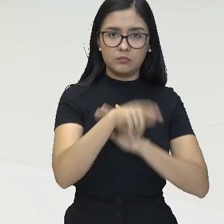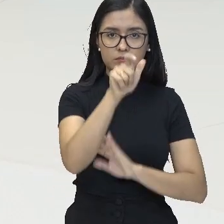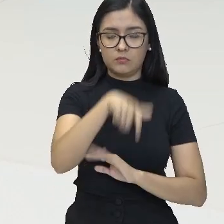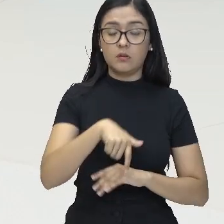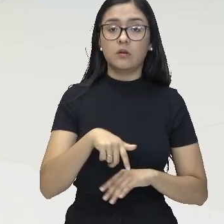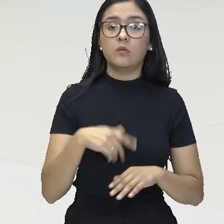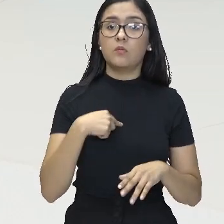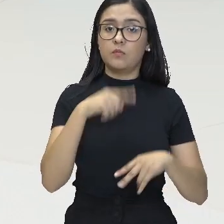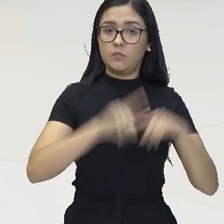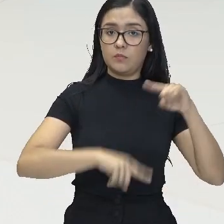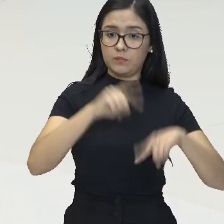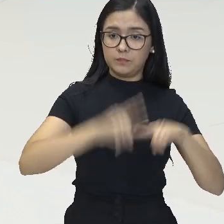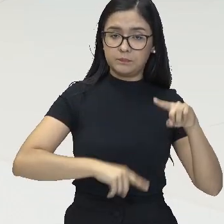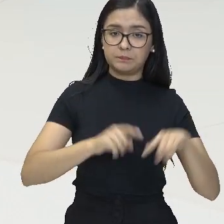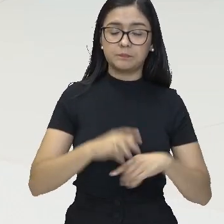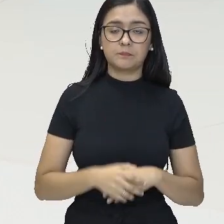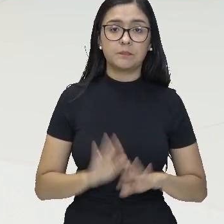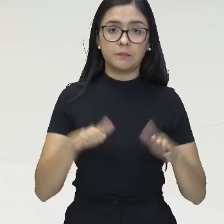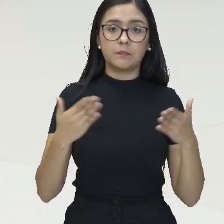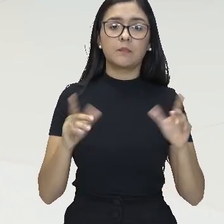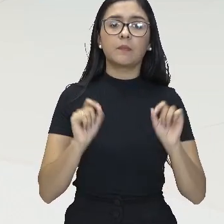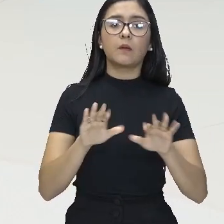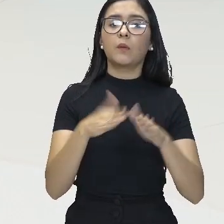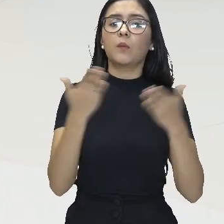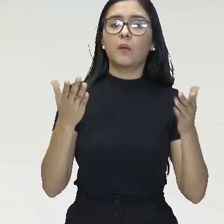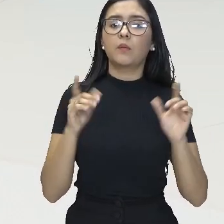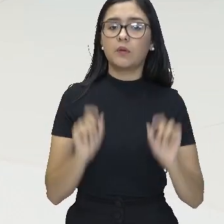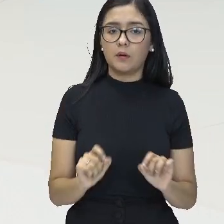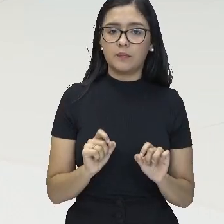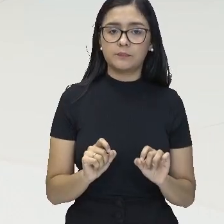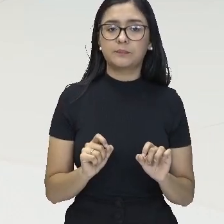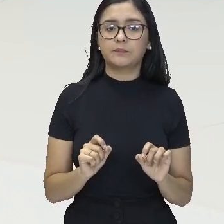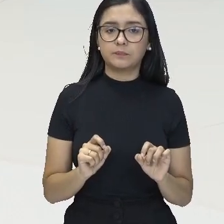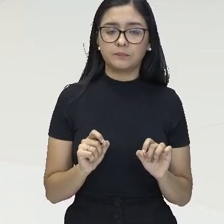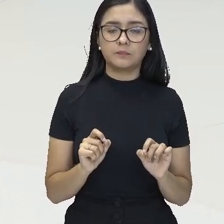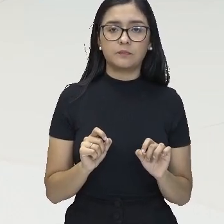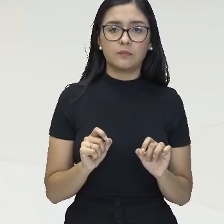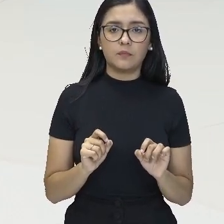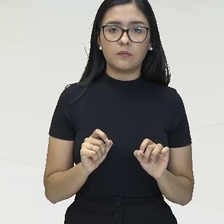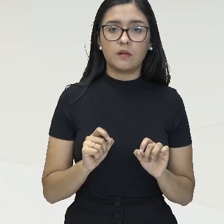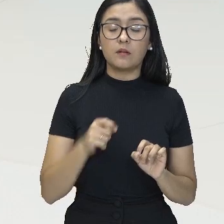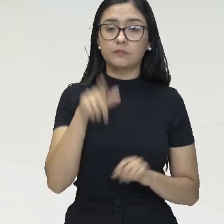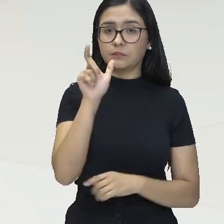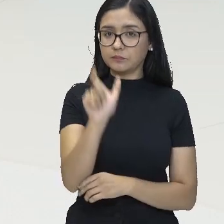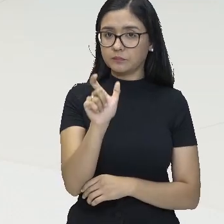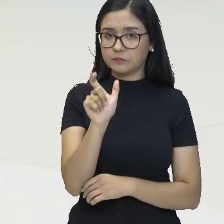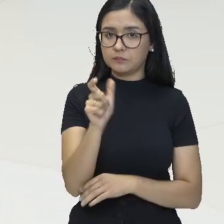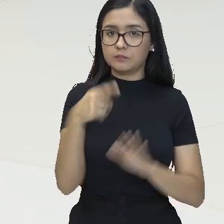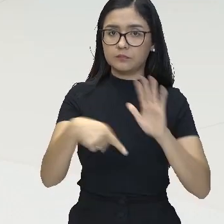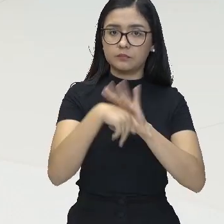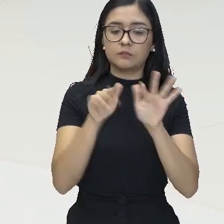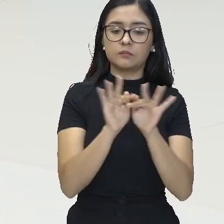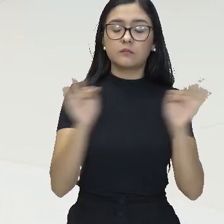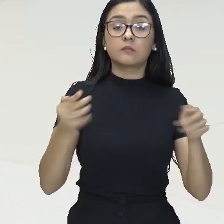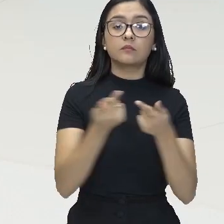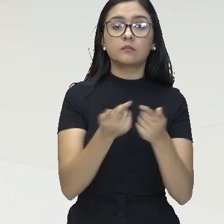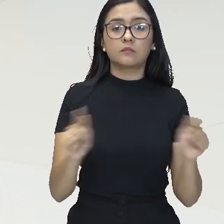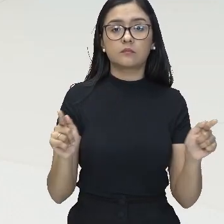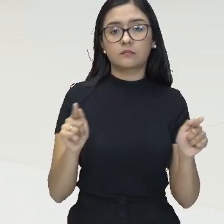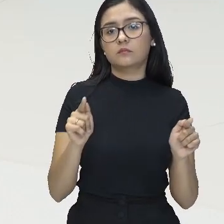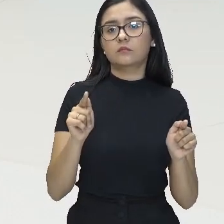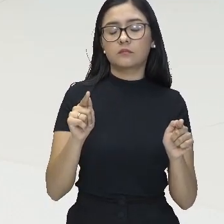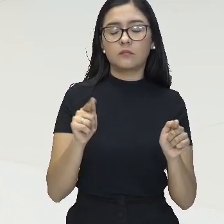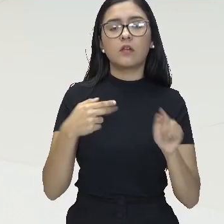esse objeto, né? Então, qual é a palavra gramatical